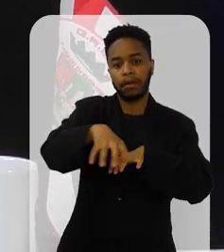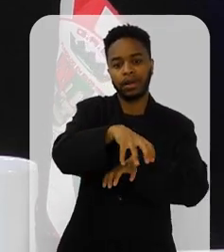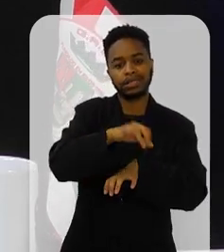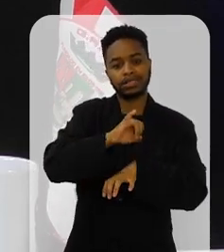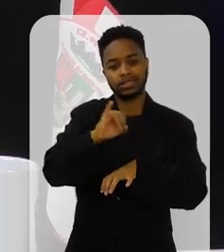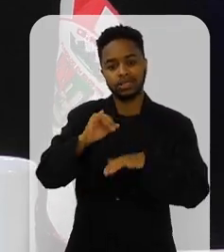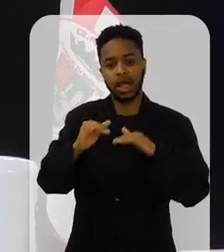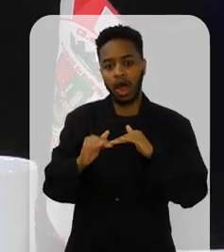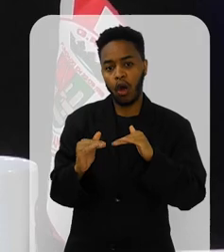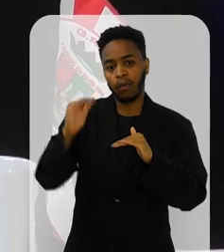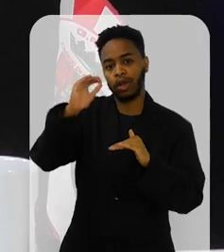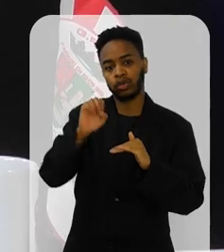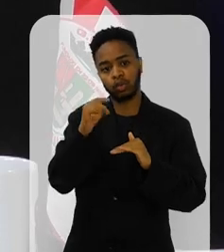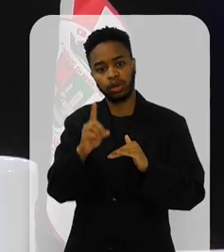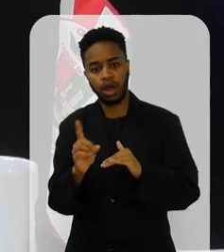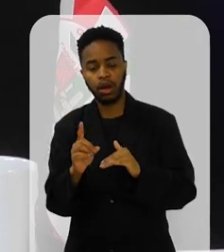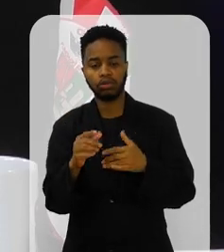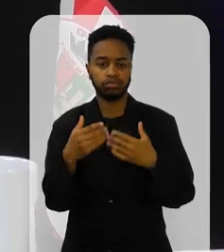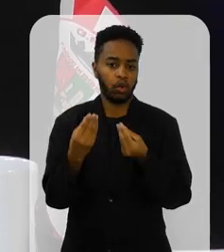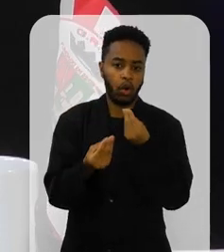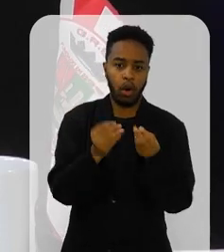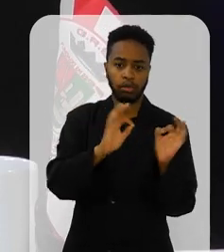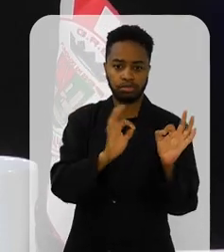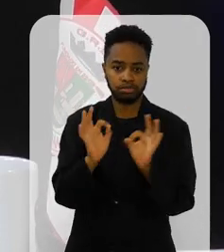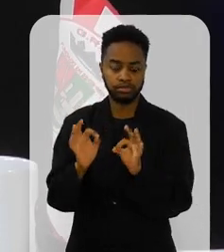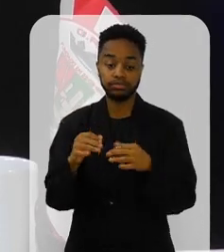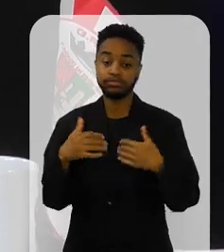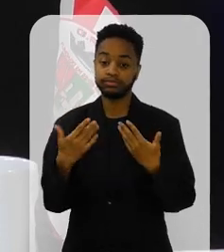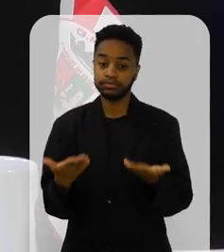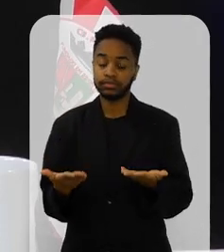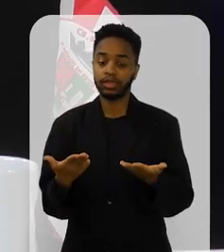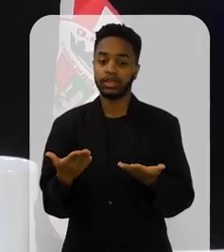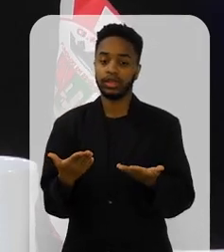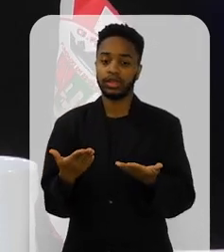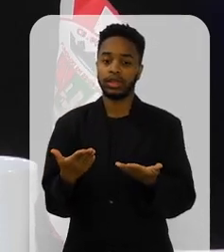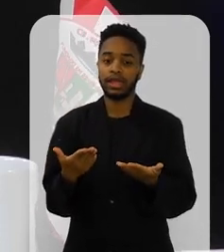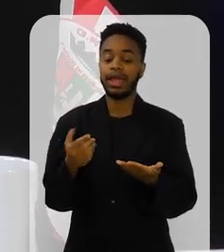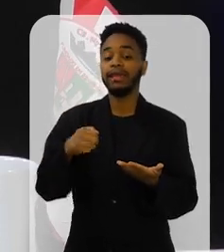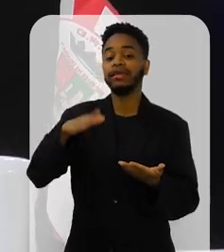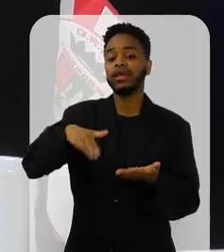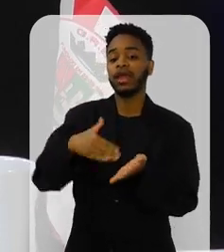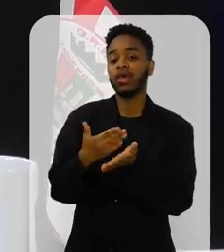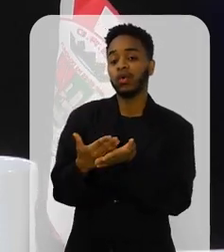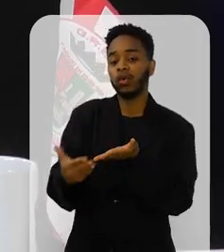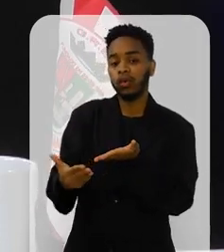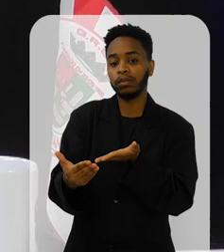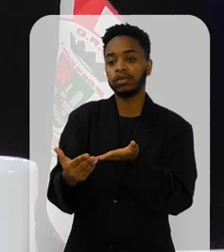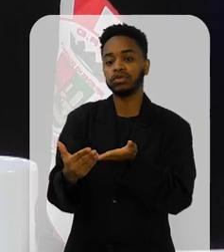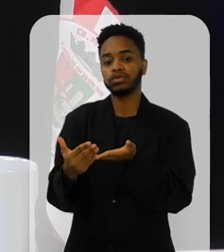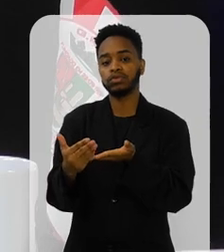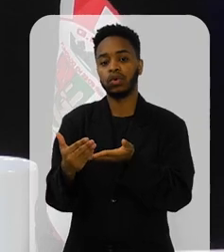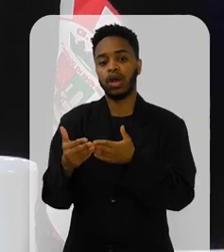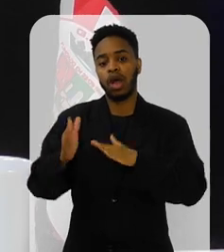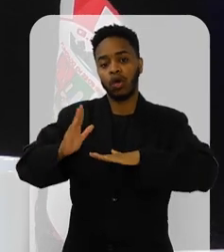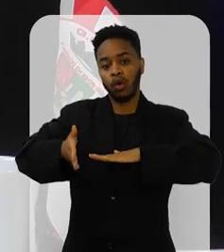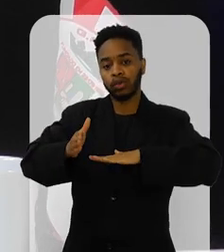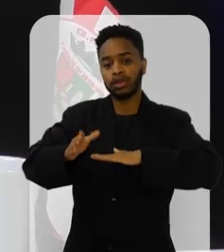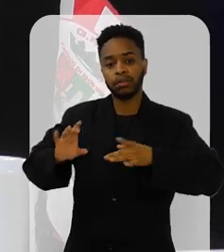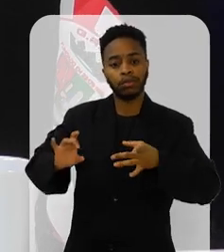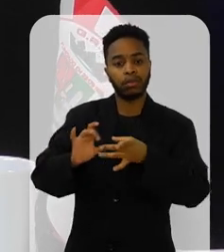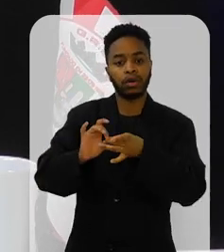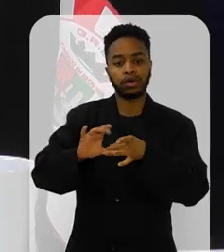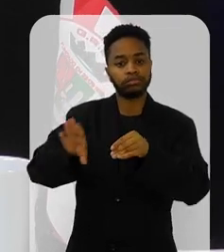próximo carnaval, com essa nova direção, né? Quem introduziu o